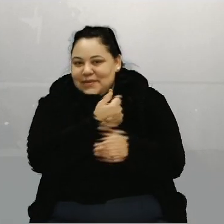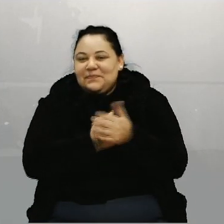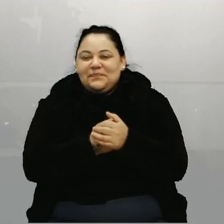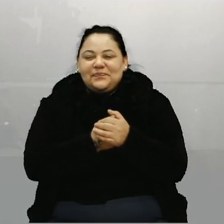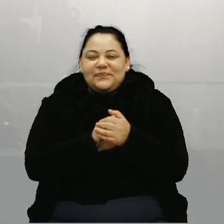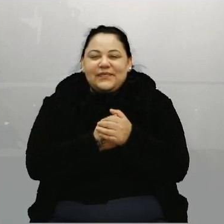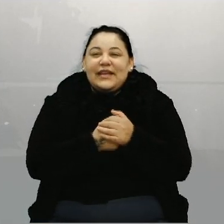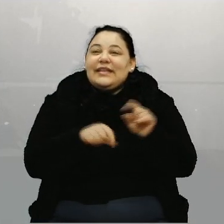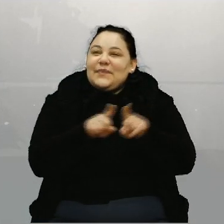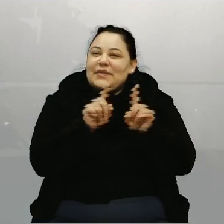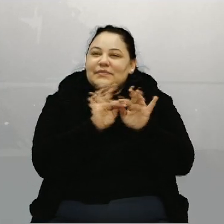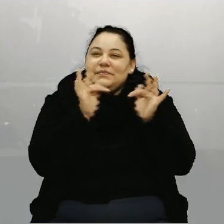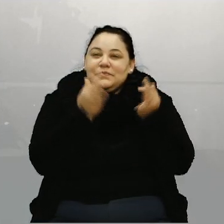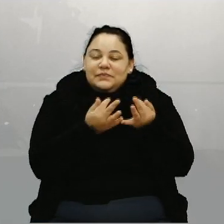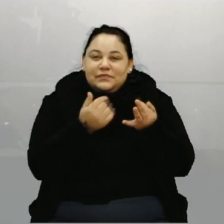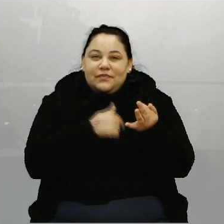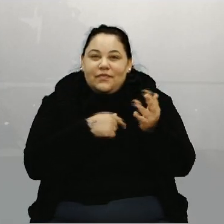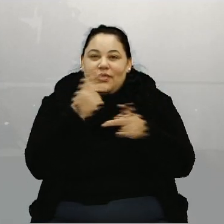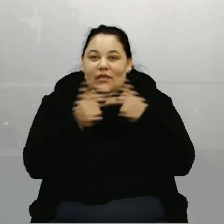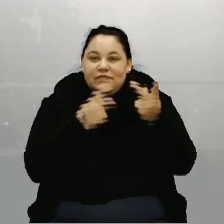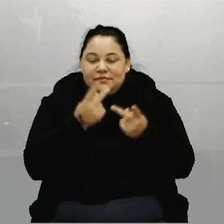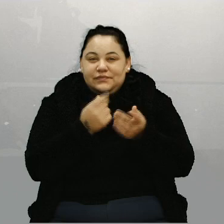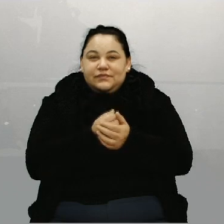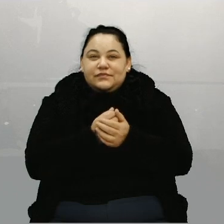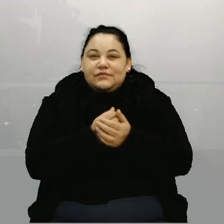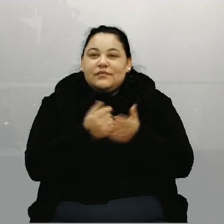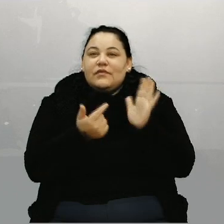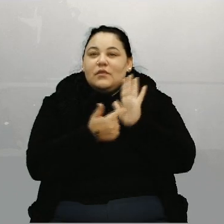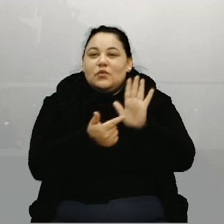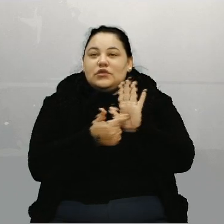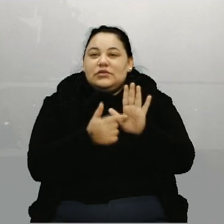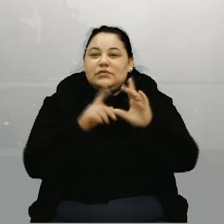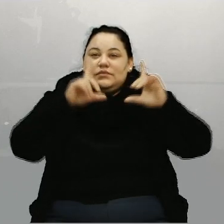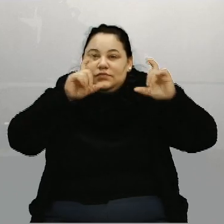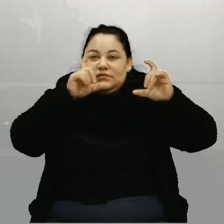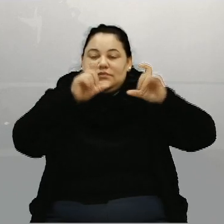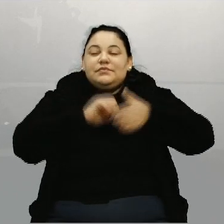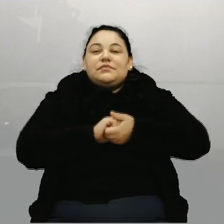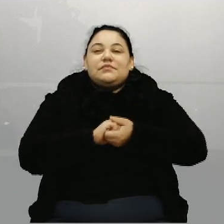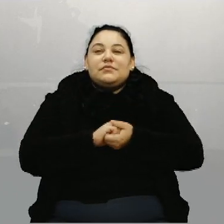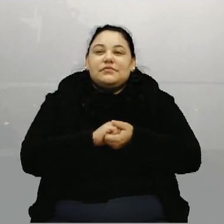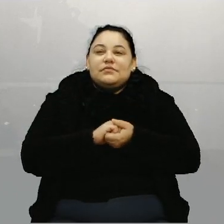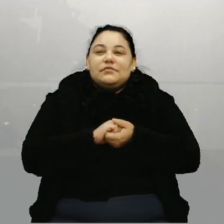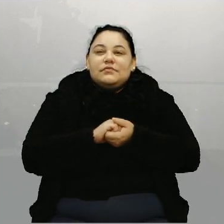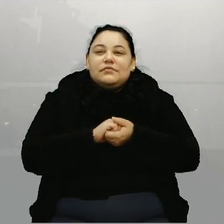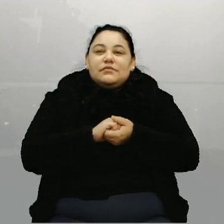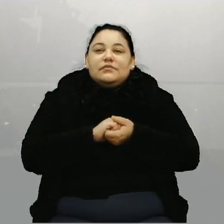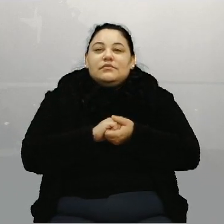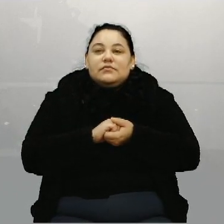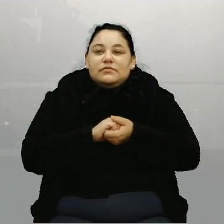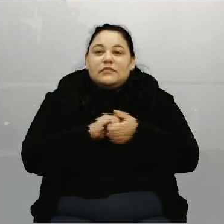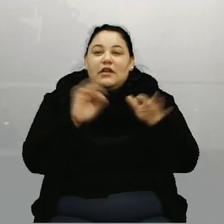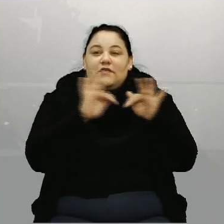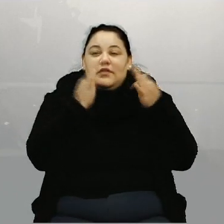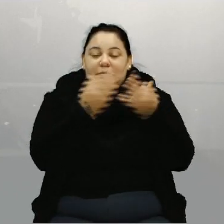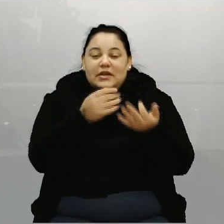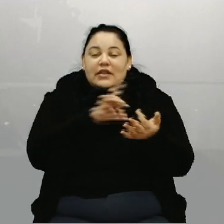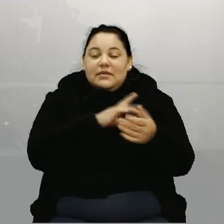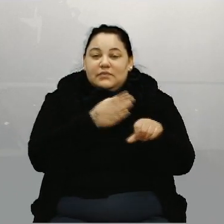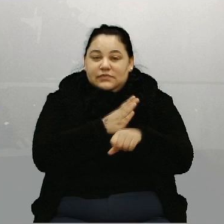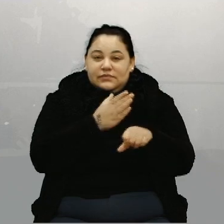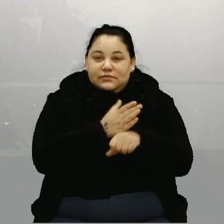a família, enquanto estiver falando, a TV Câmara pode ir passando as fotos, inclusive a família tem uma grande inserção na